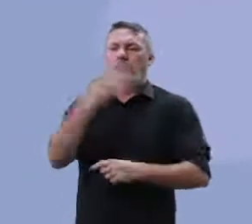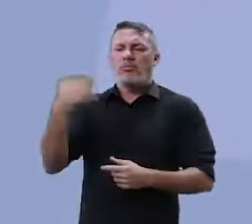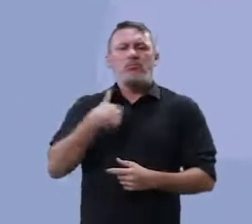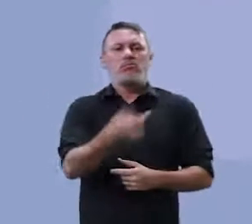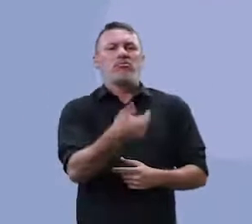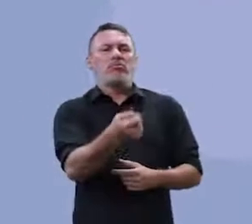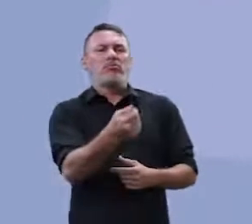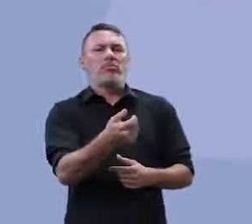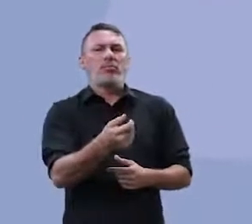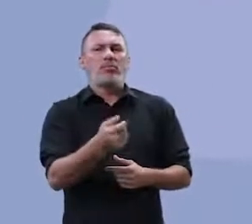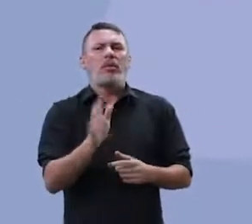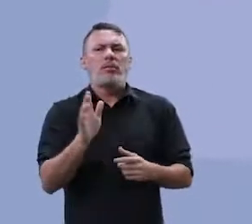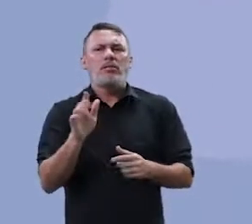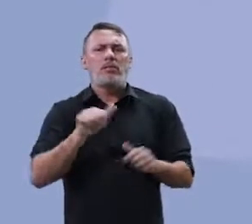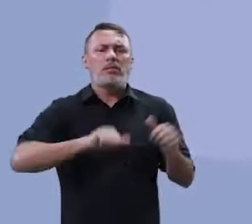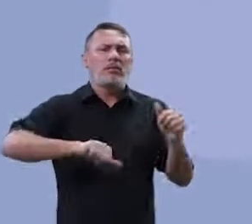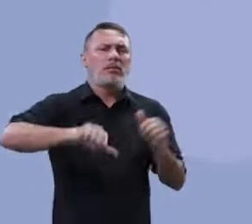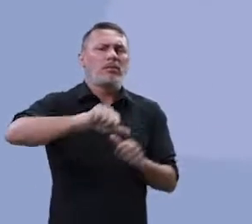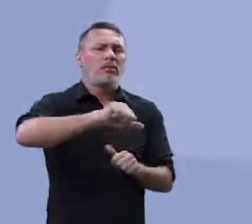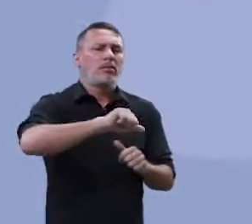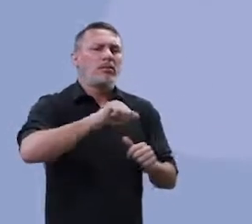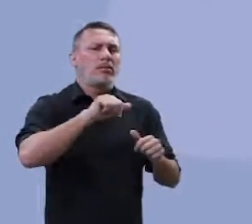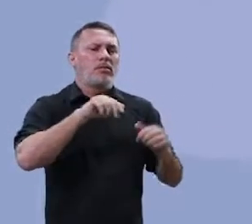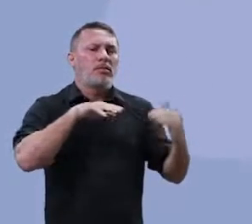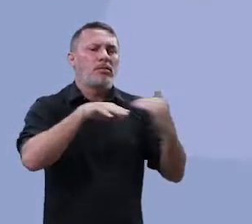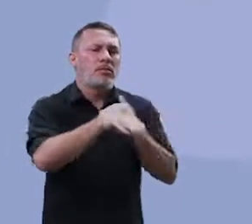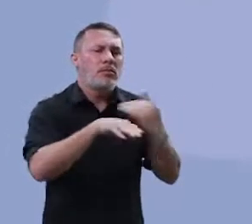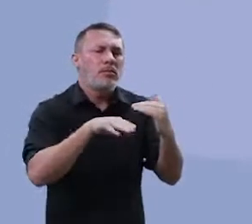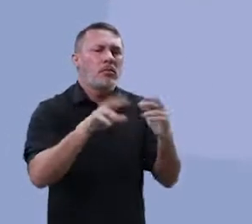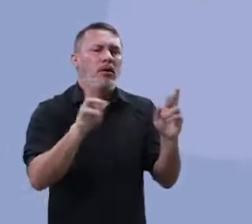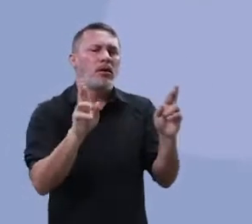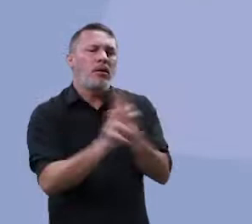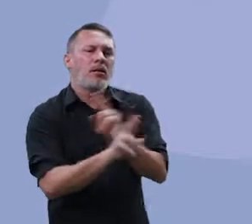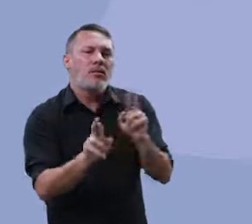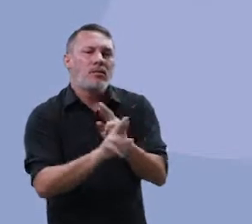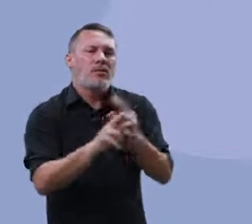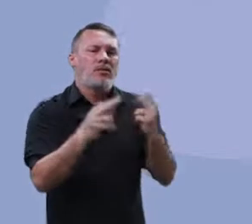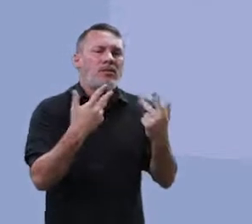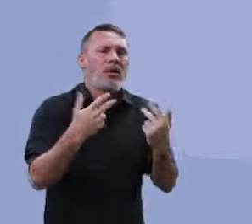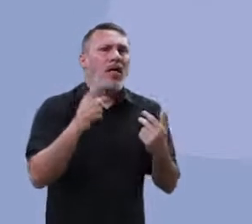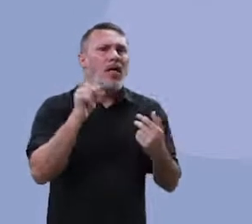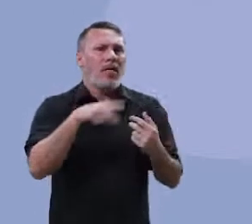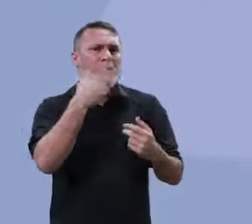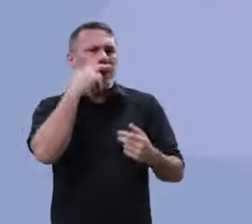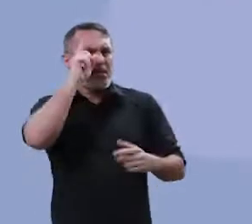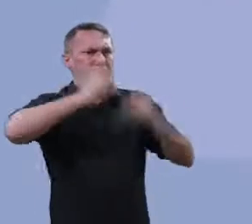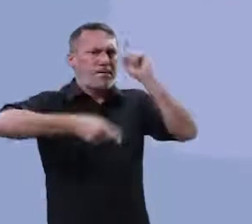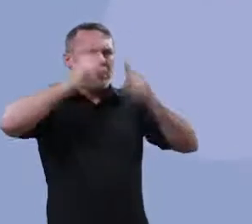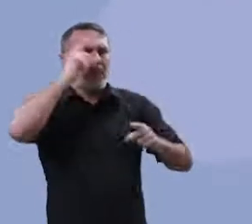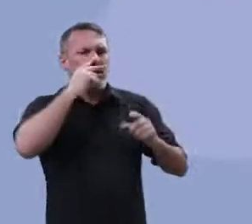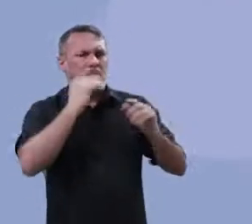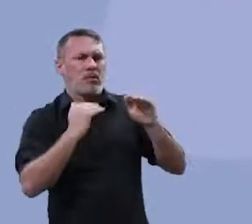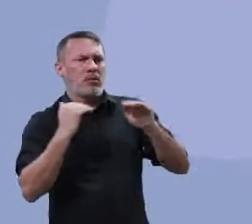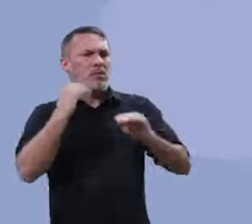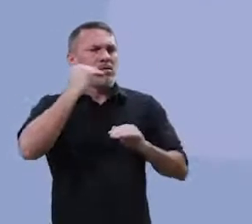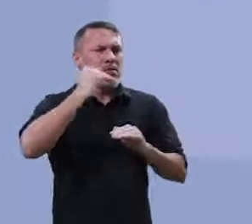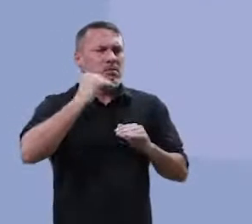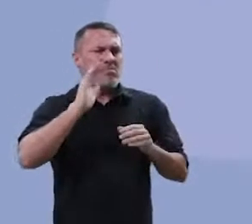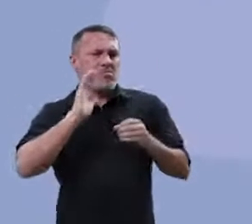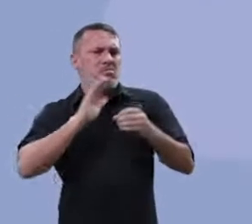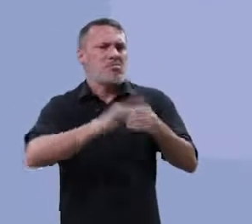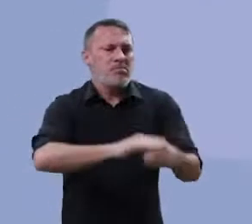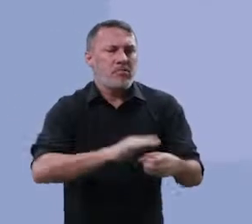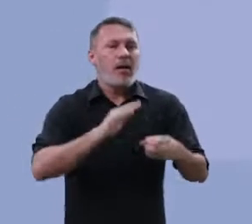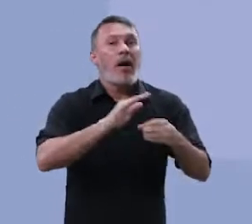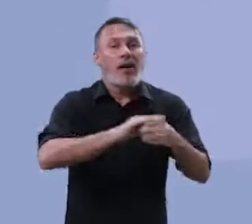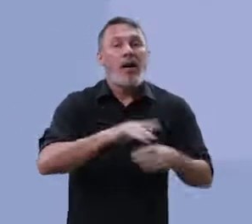sentimento de poder. Mas, quando eu falo violência no trânsito é uma relação social de imposição, eu estou falando